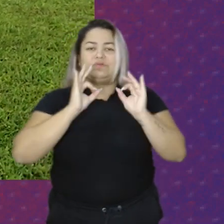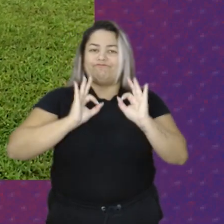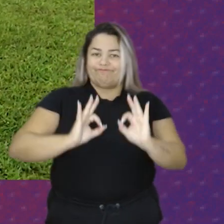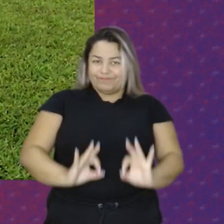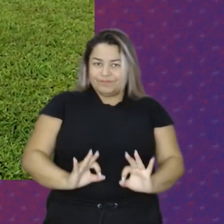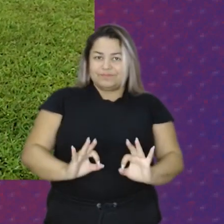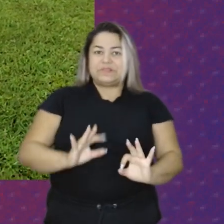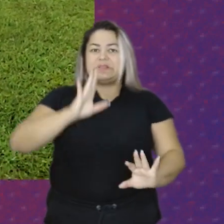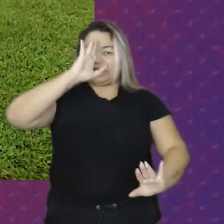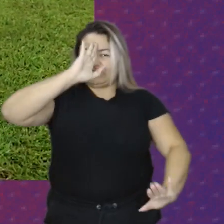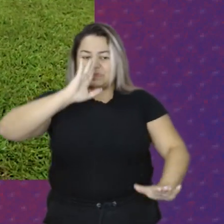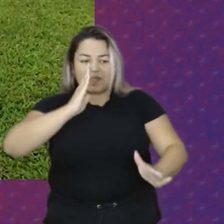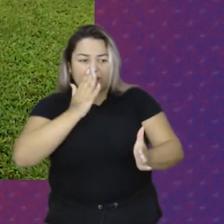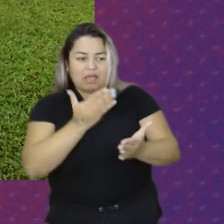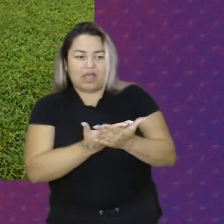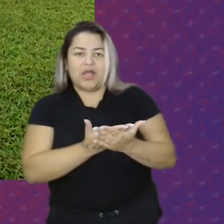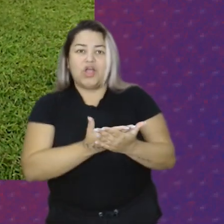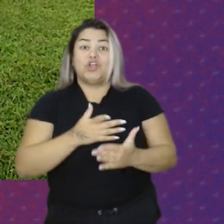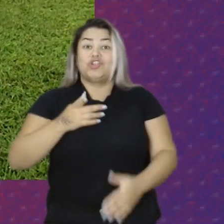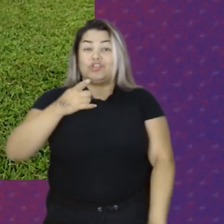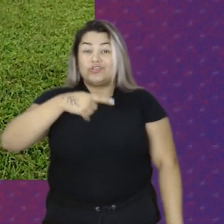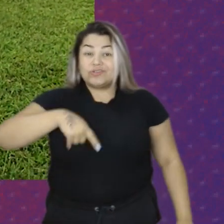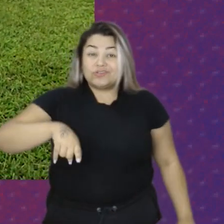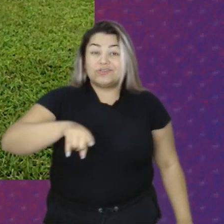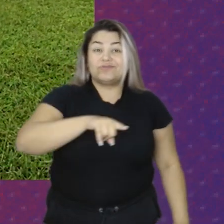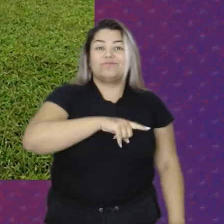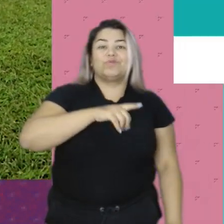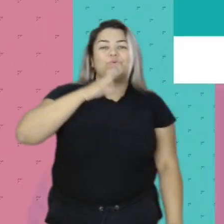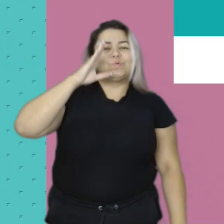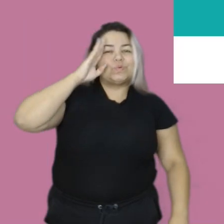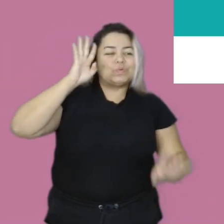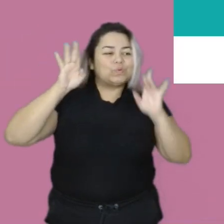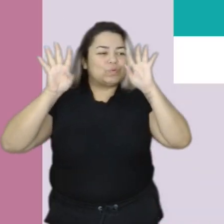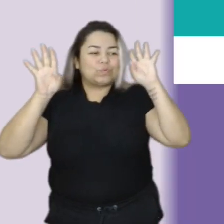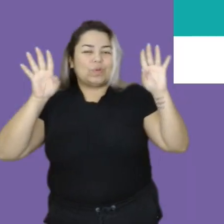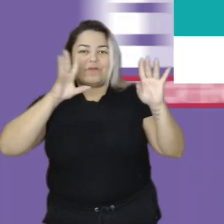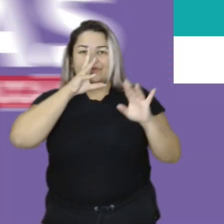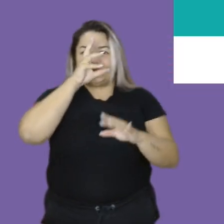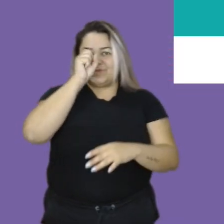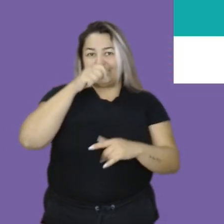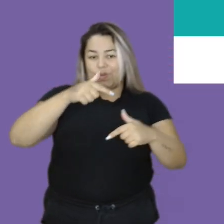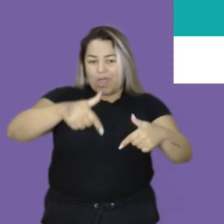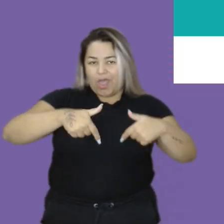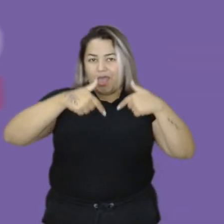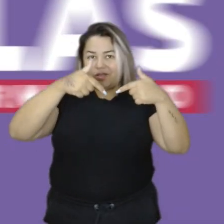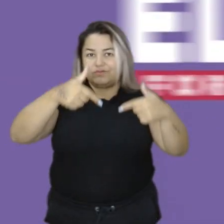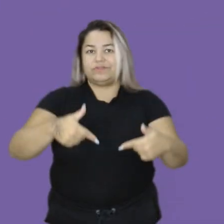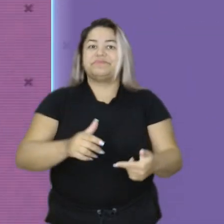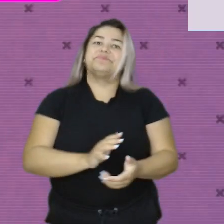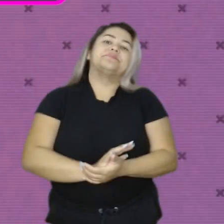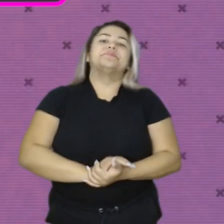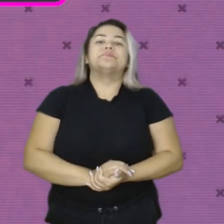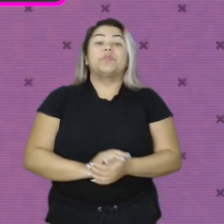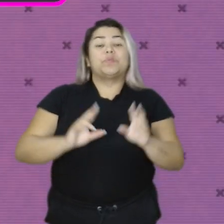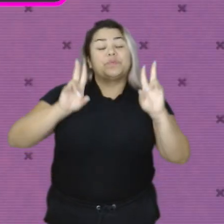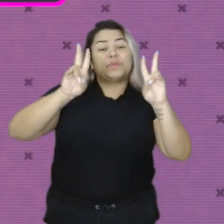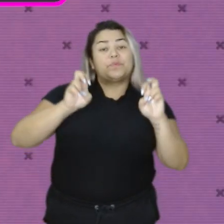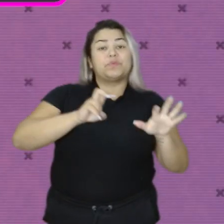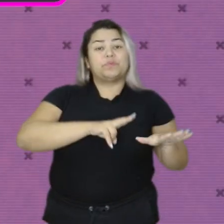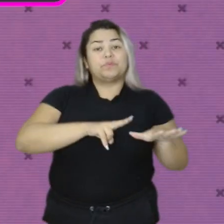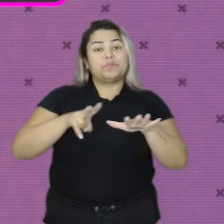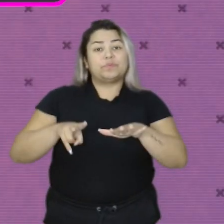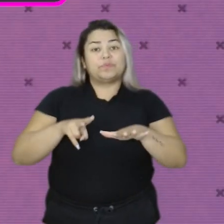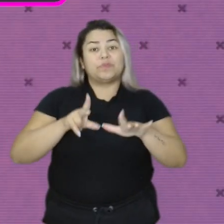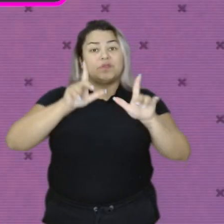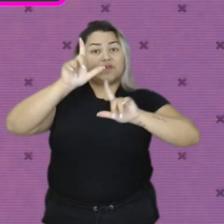seguimos acreditando nos nossos sonhos e na força da nossa luta. O tema desta semana no